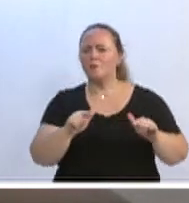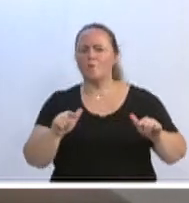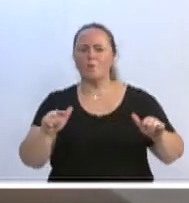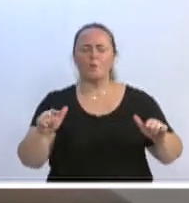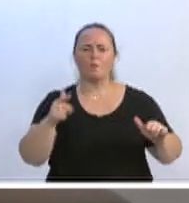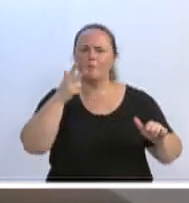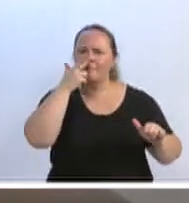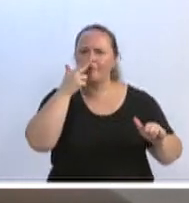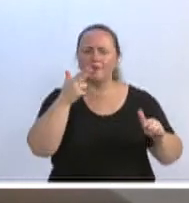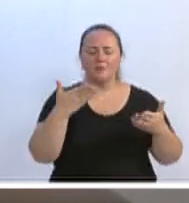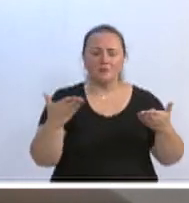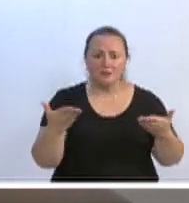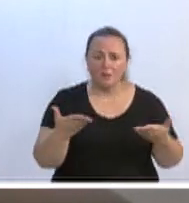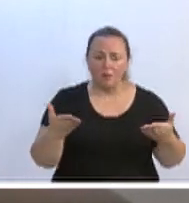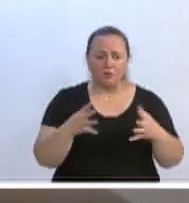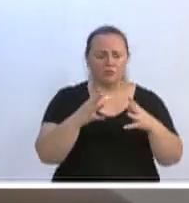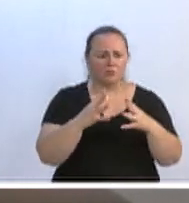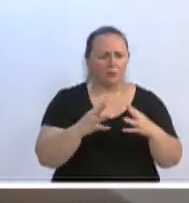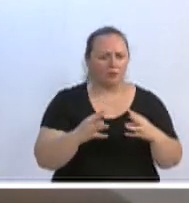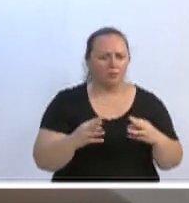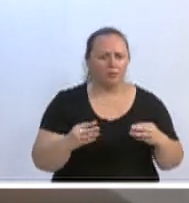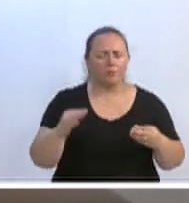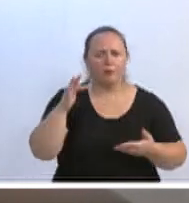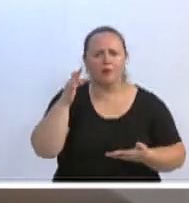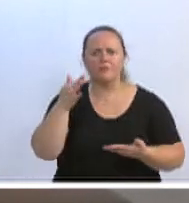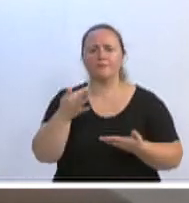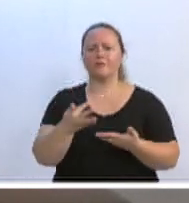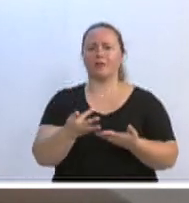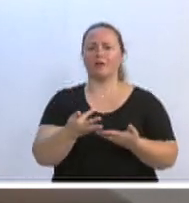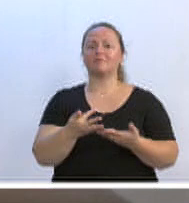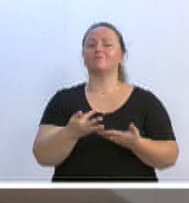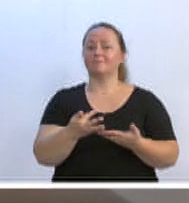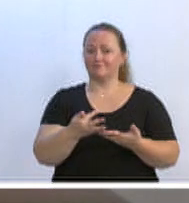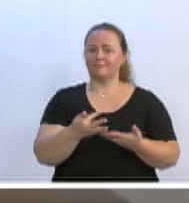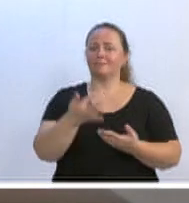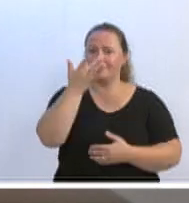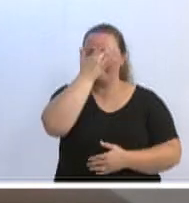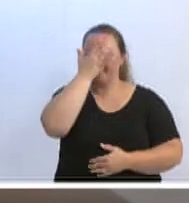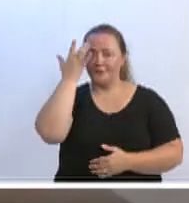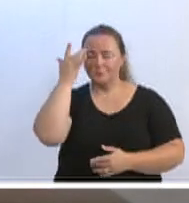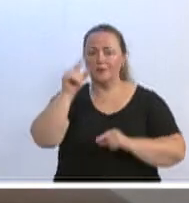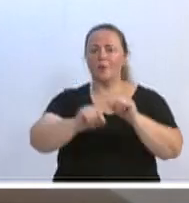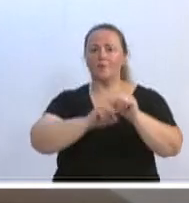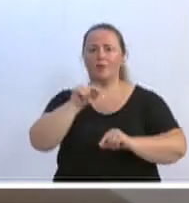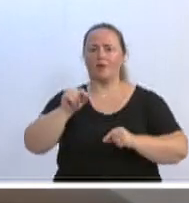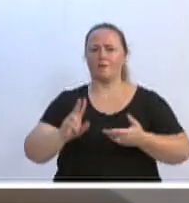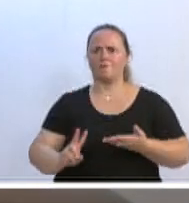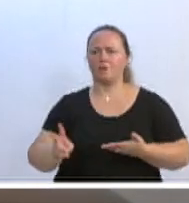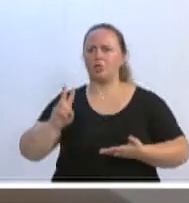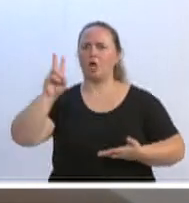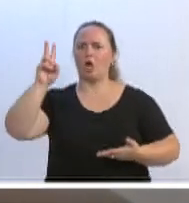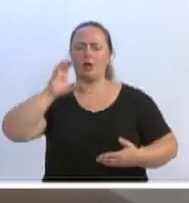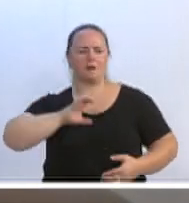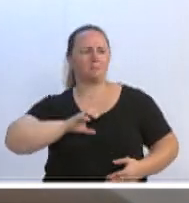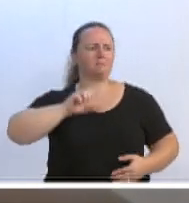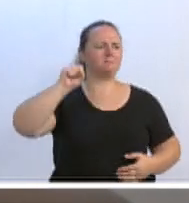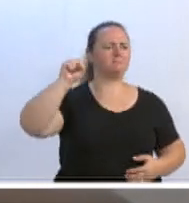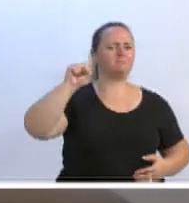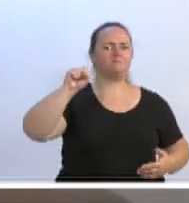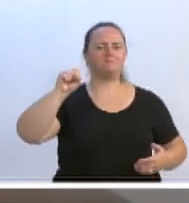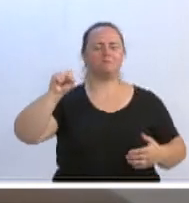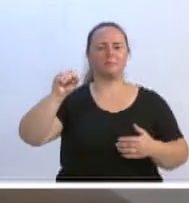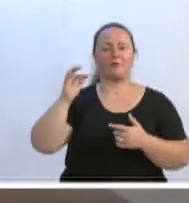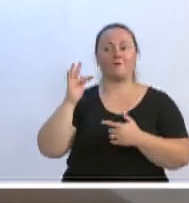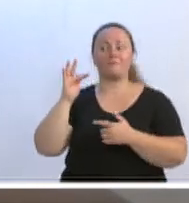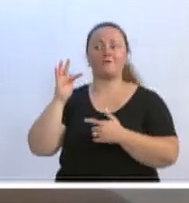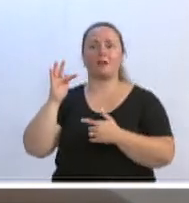fé, onde o homem atribui as suas vitórias, as suas conquistas, a sua fé. Mas é uma fé intrínseca,